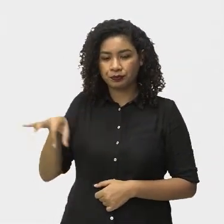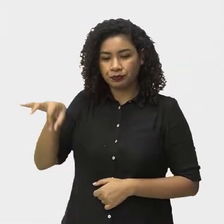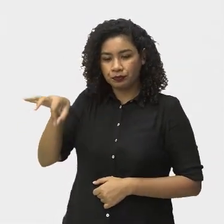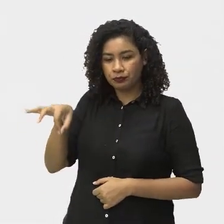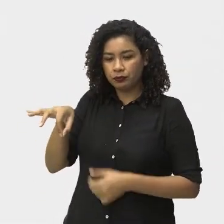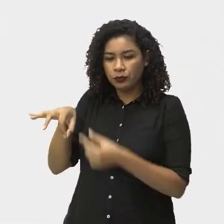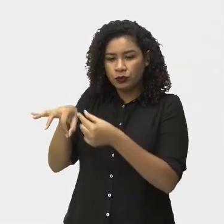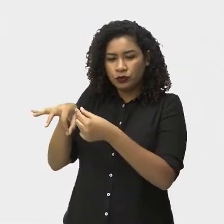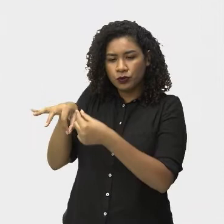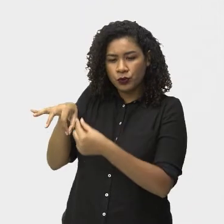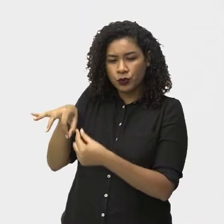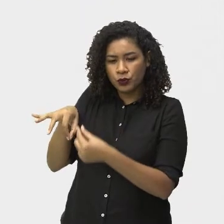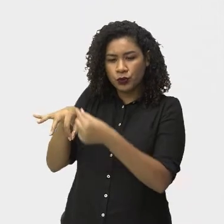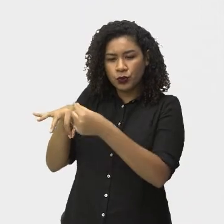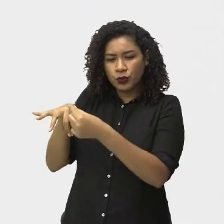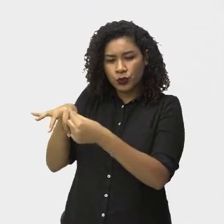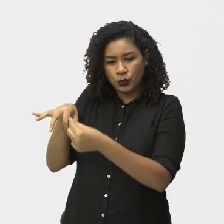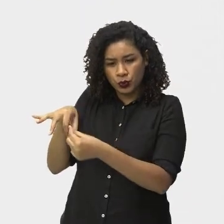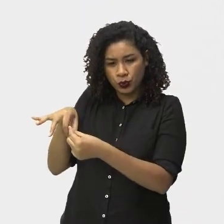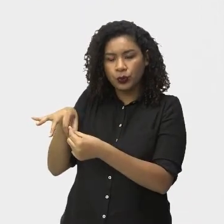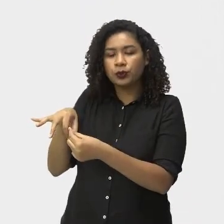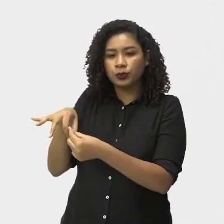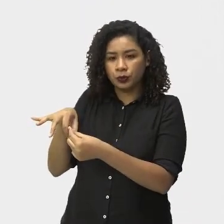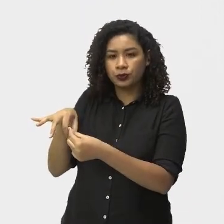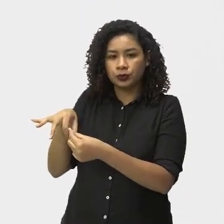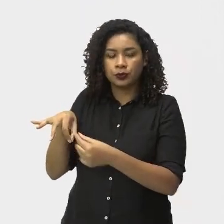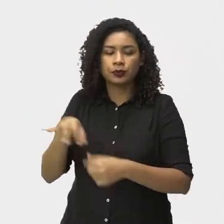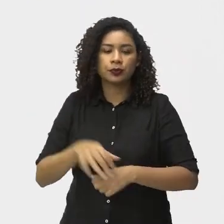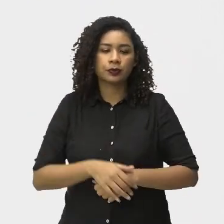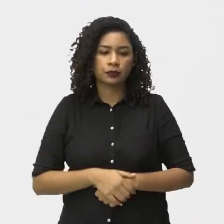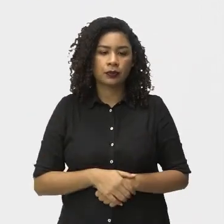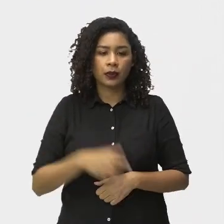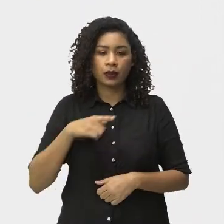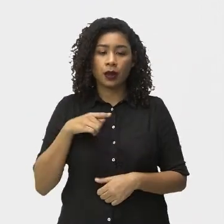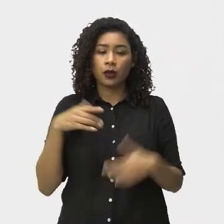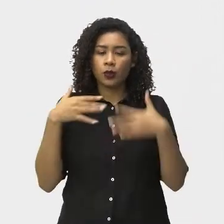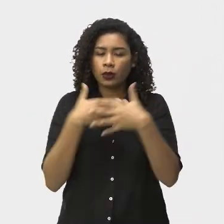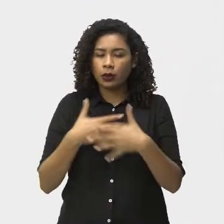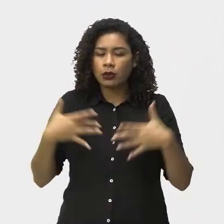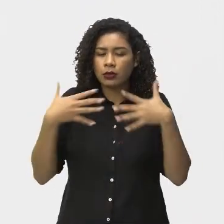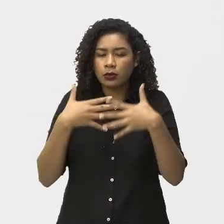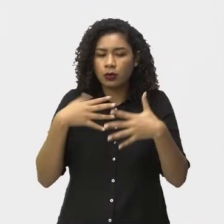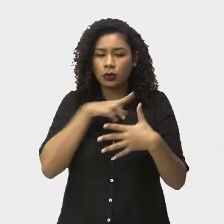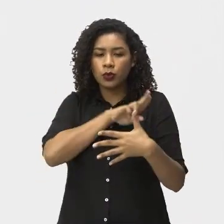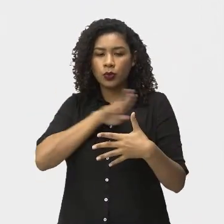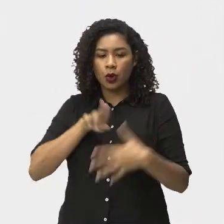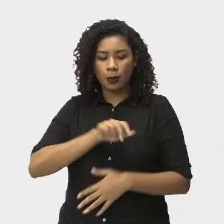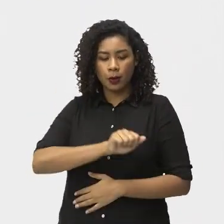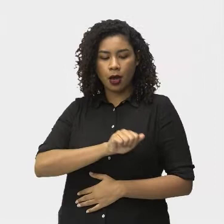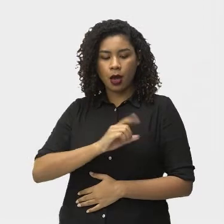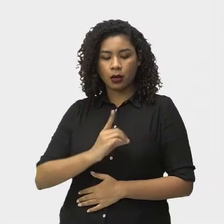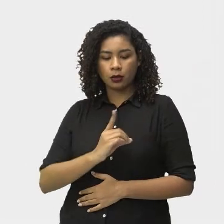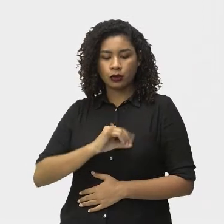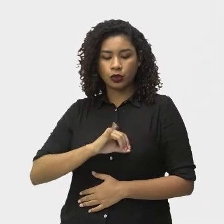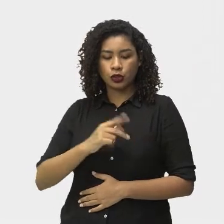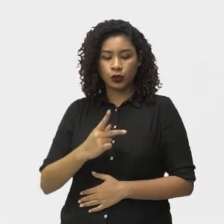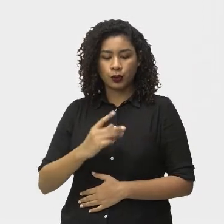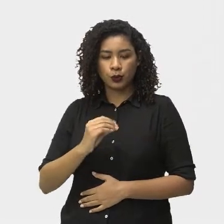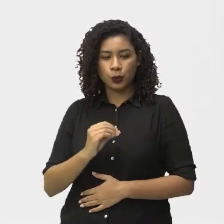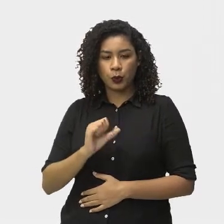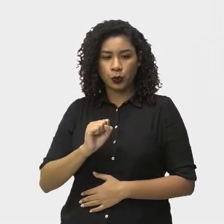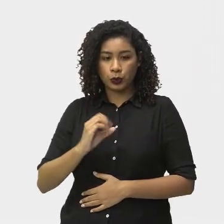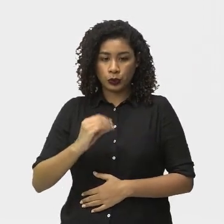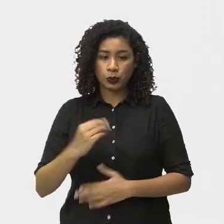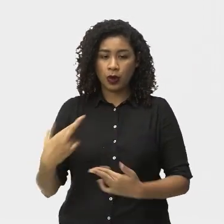lábios. Essas dobras da pele, formadas por tecido adiposo, são responsáveis pela proteção do aparelho